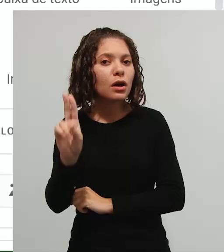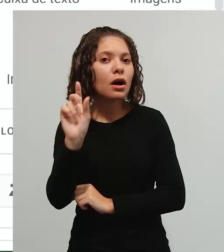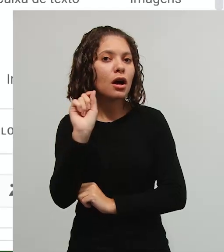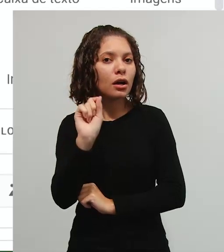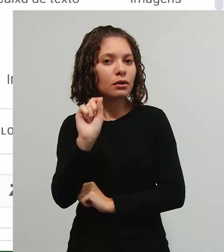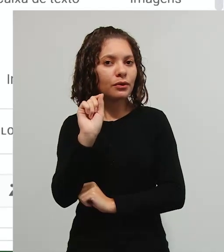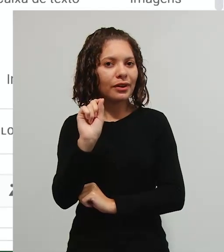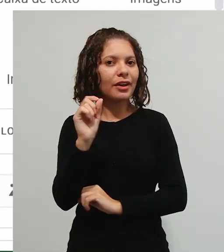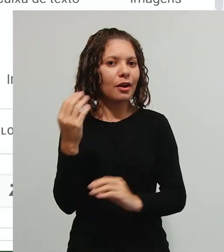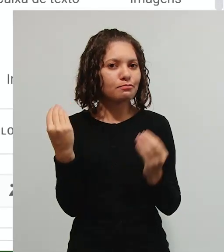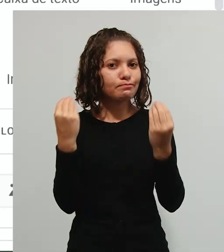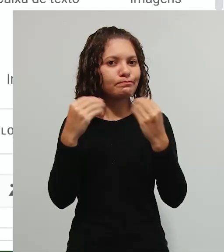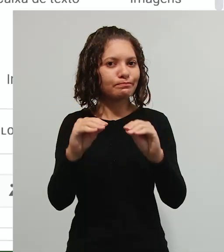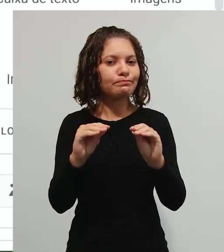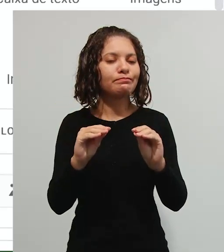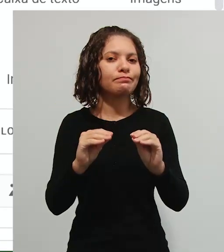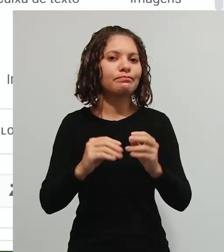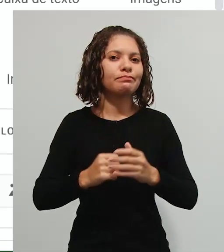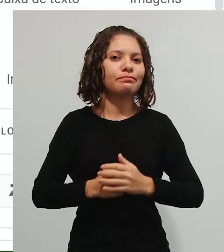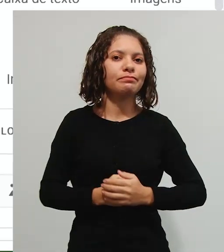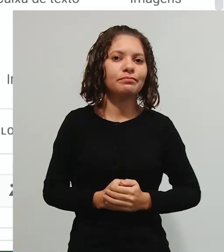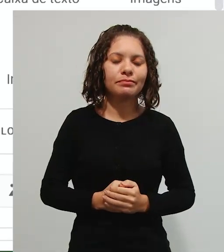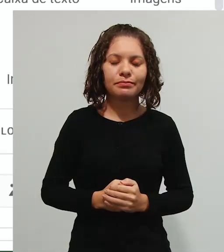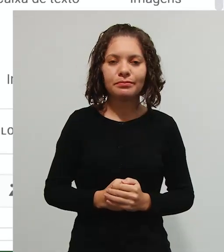uma abordagem